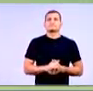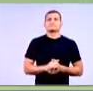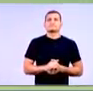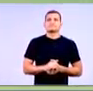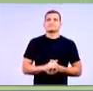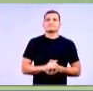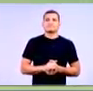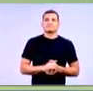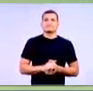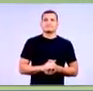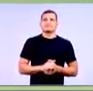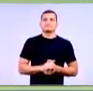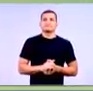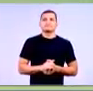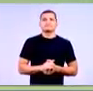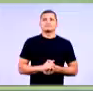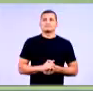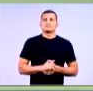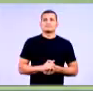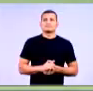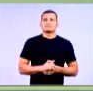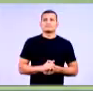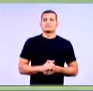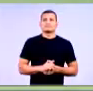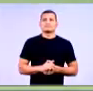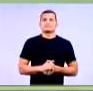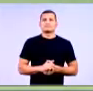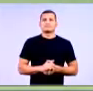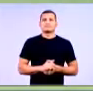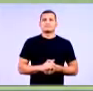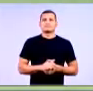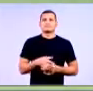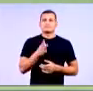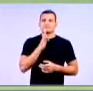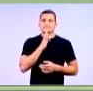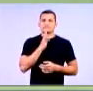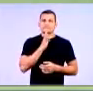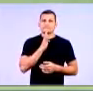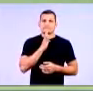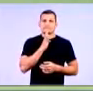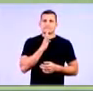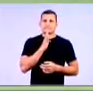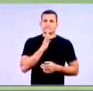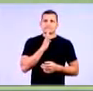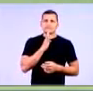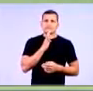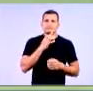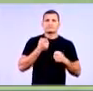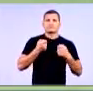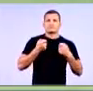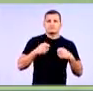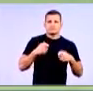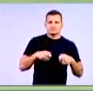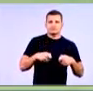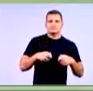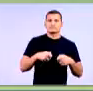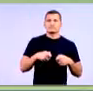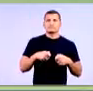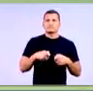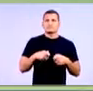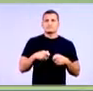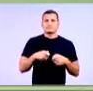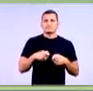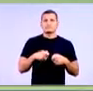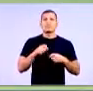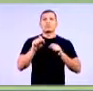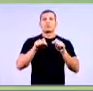por fim, um outro objetivo também da aula de hoje é conhecer os passos necessários para realizar a